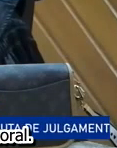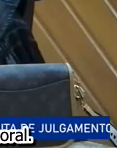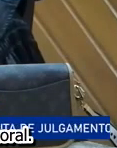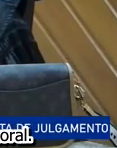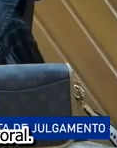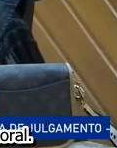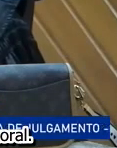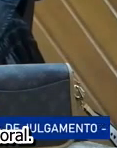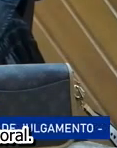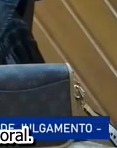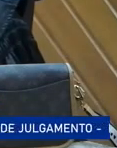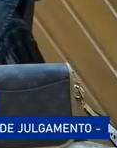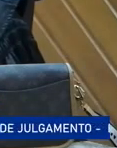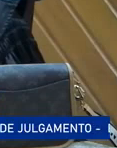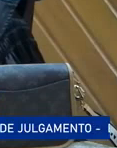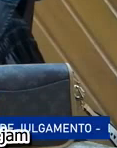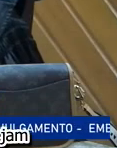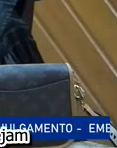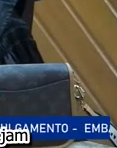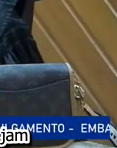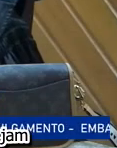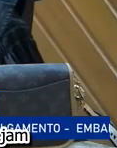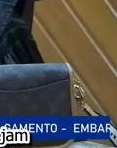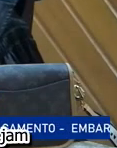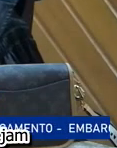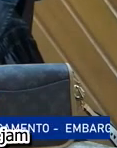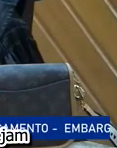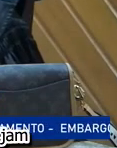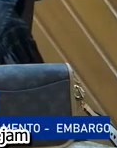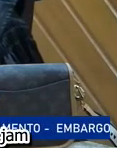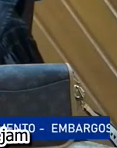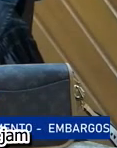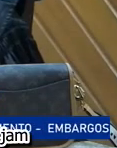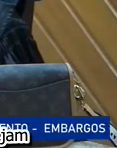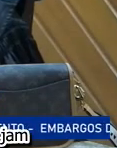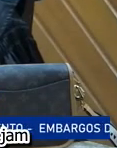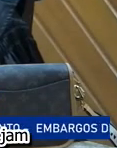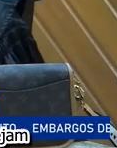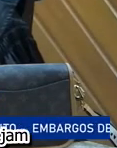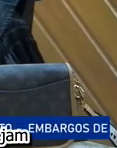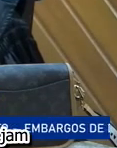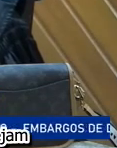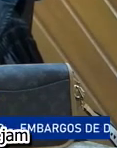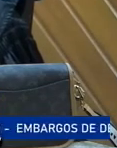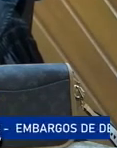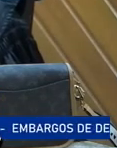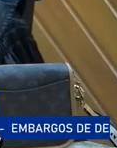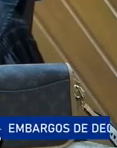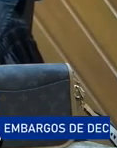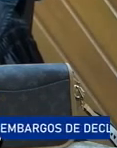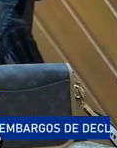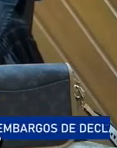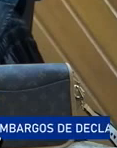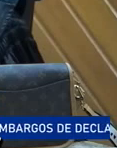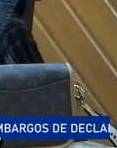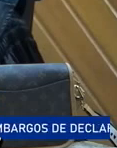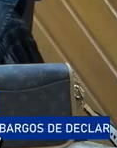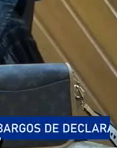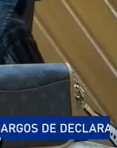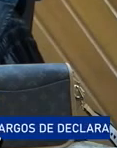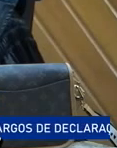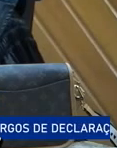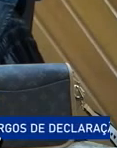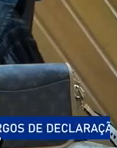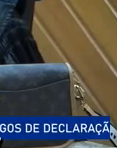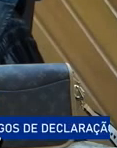douta Procuradora Regional Eleitoral, senhoras e senhores que eventualmente nos estejam vendo e ouvindo pela